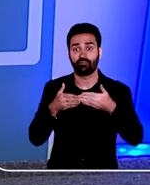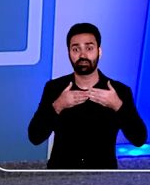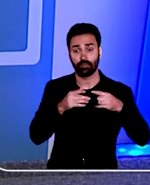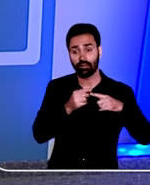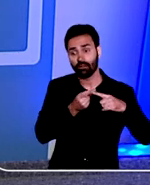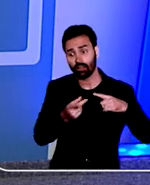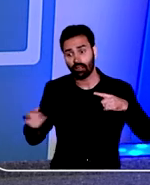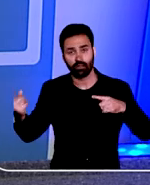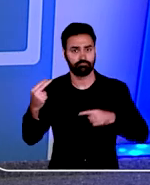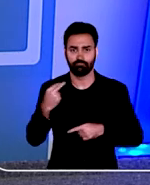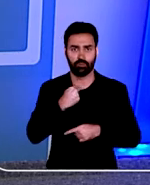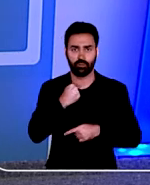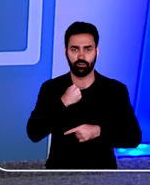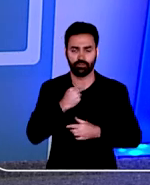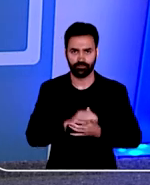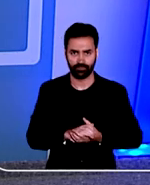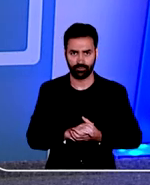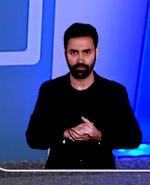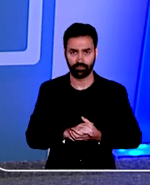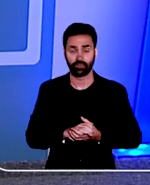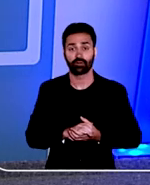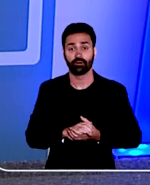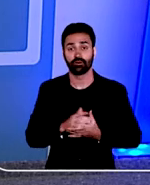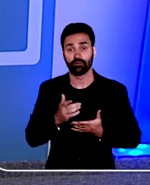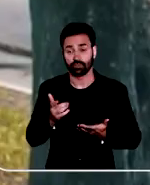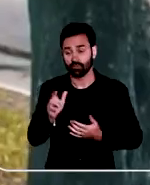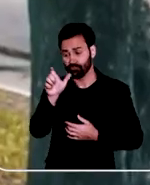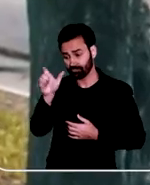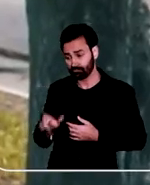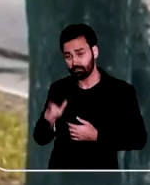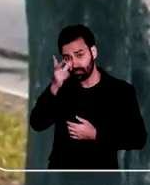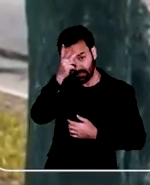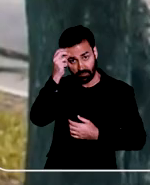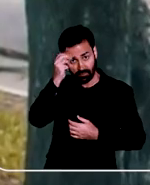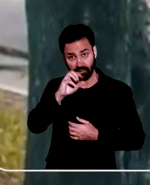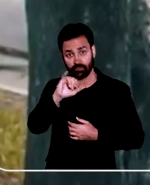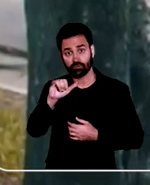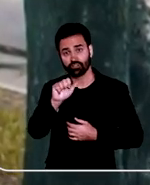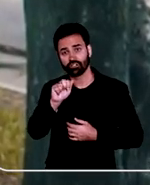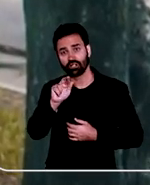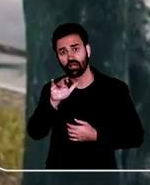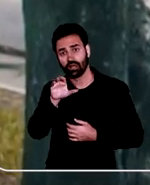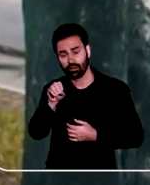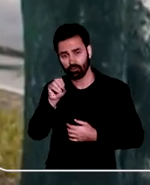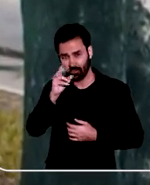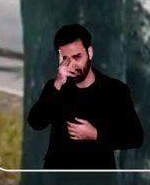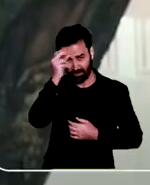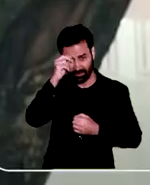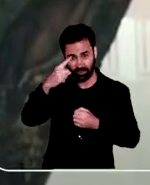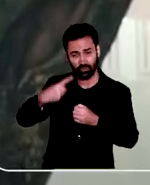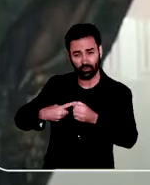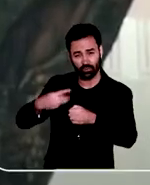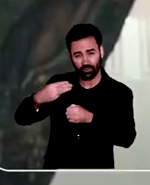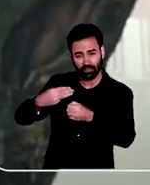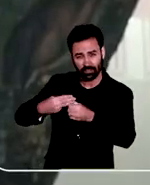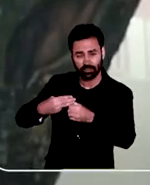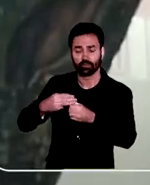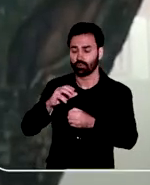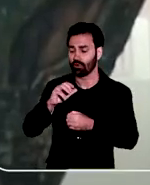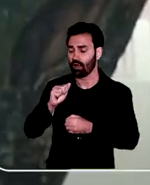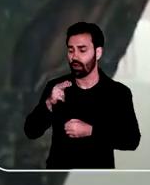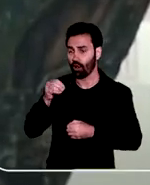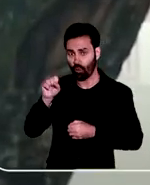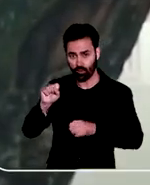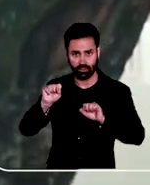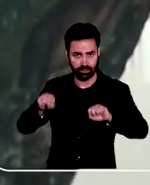não poderia durar por prazo indeterminado a suspensão da função pública de Jairo Jorge da Silva prefeito do